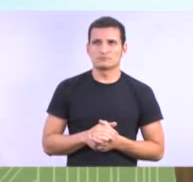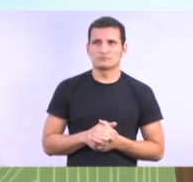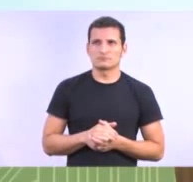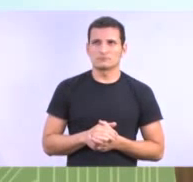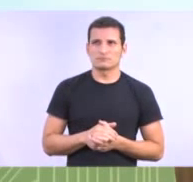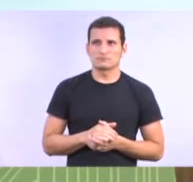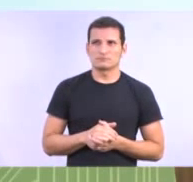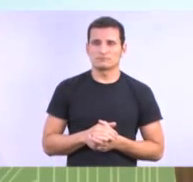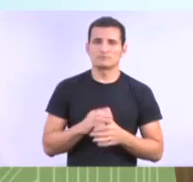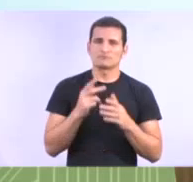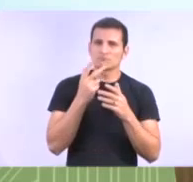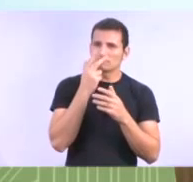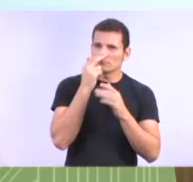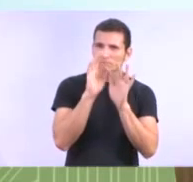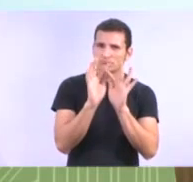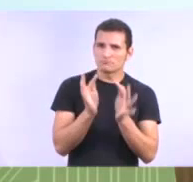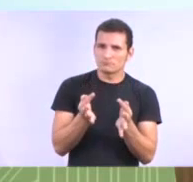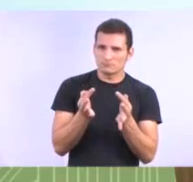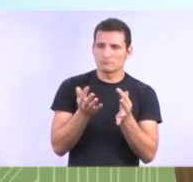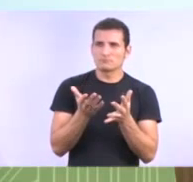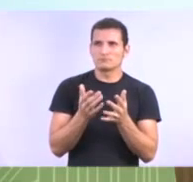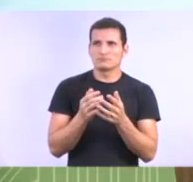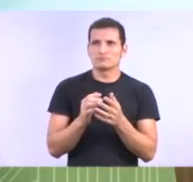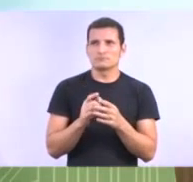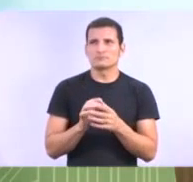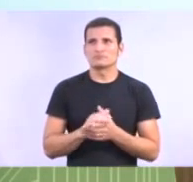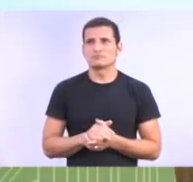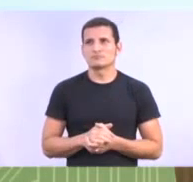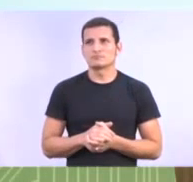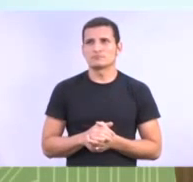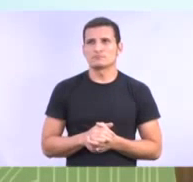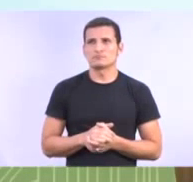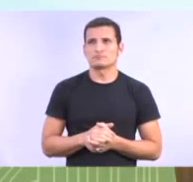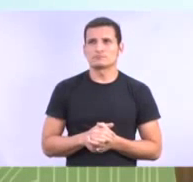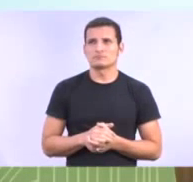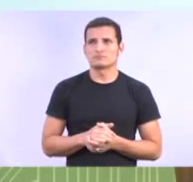parece ser muito simples assim e tal, implementar. Só que essa